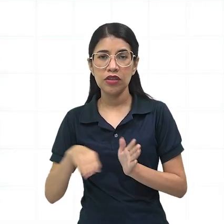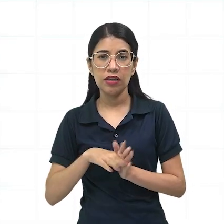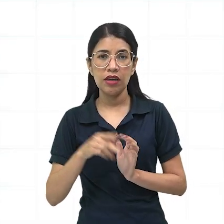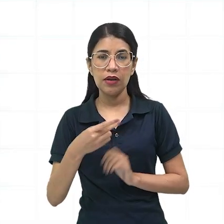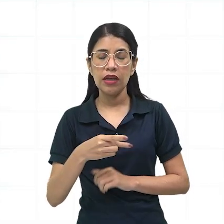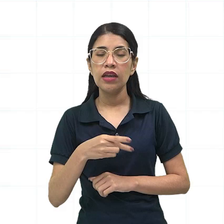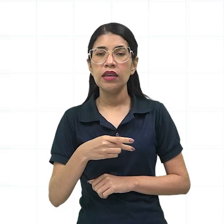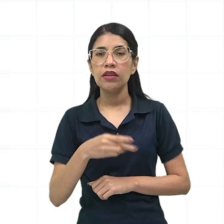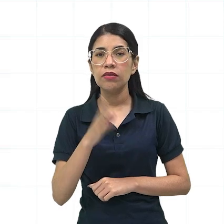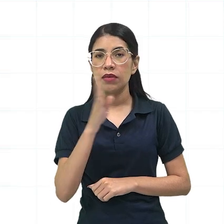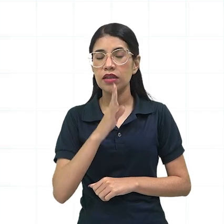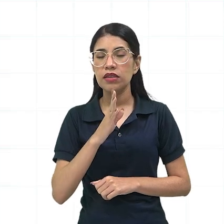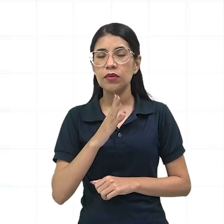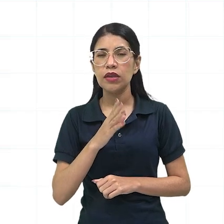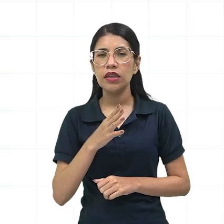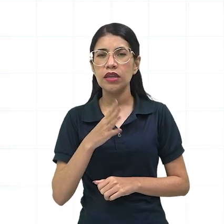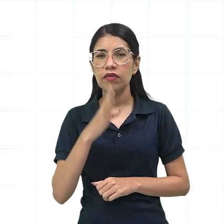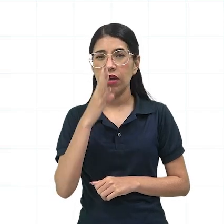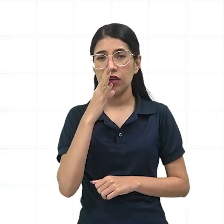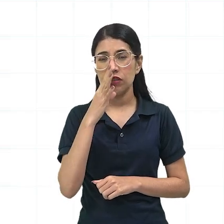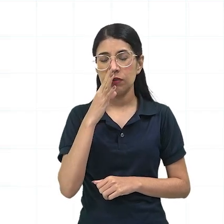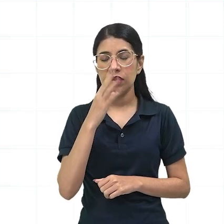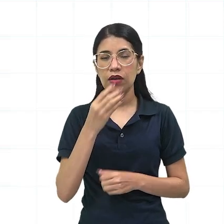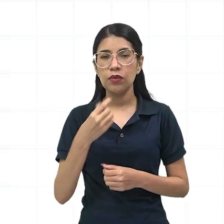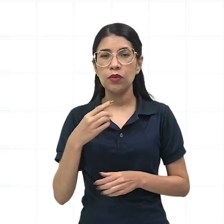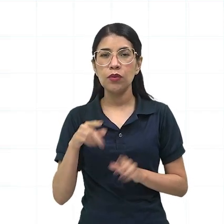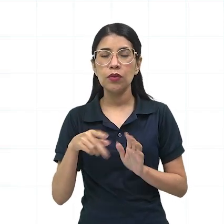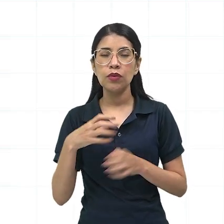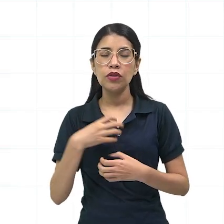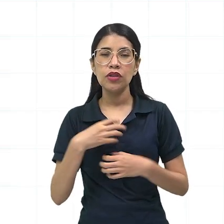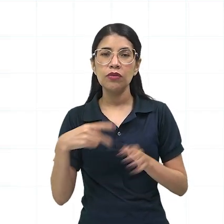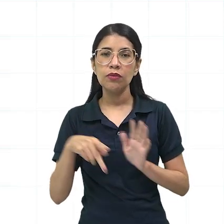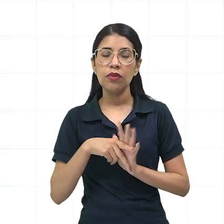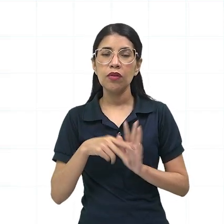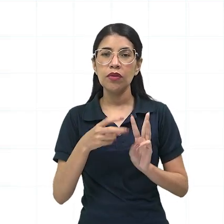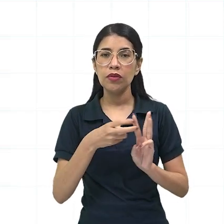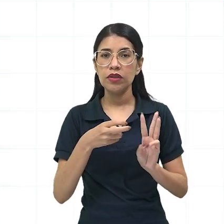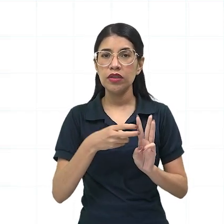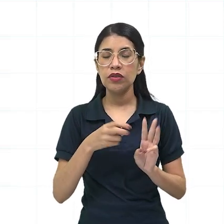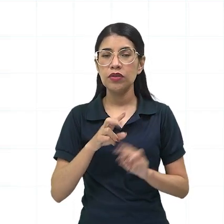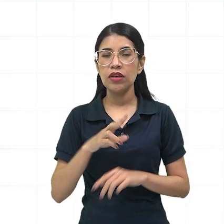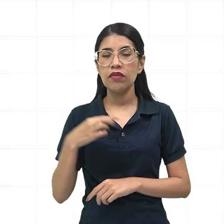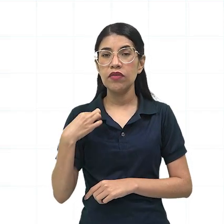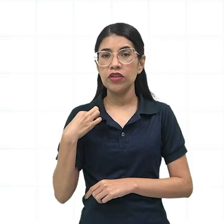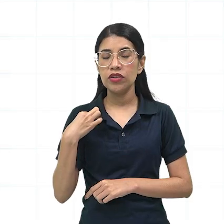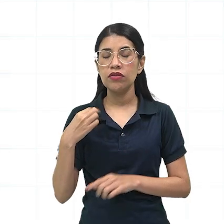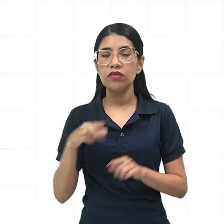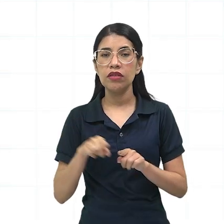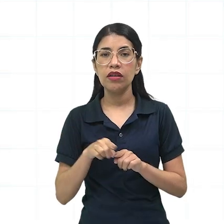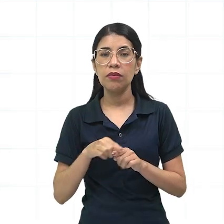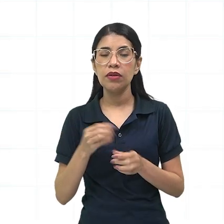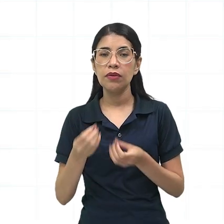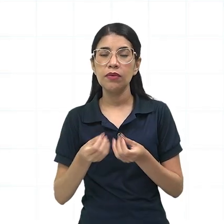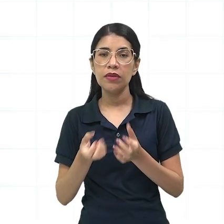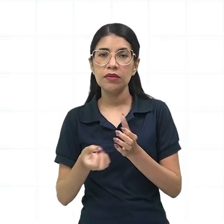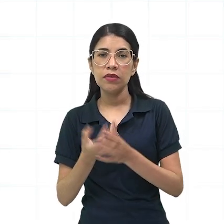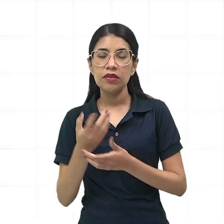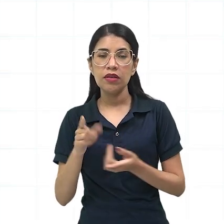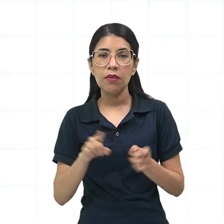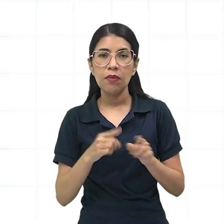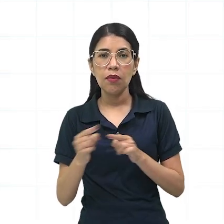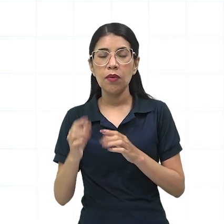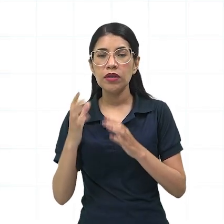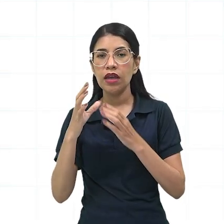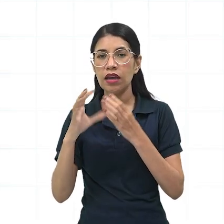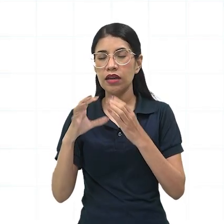surpreenderam com a maneira de vestir dos nativos e a maneira como eles faziam músicas,